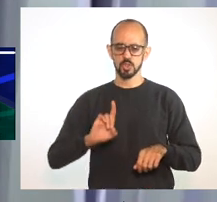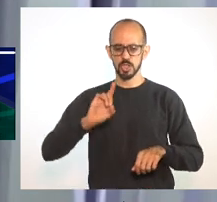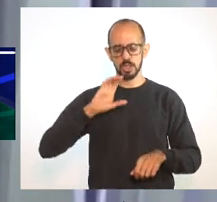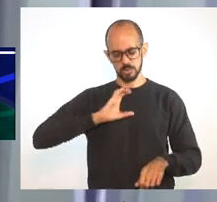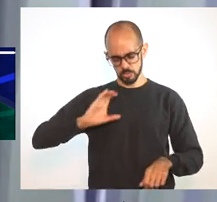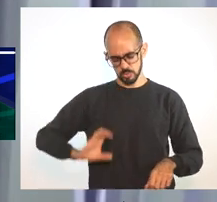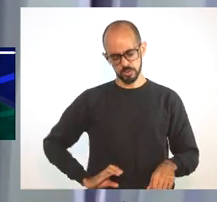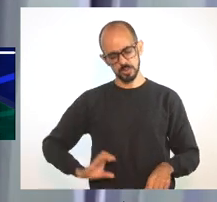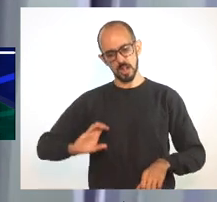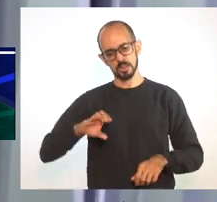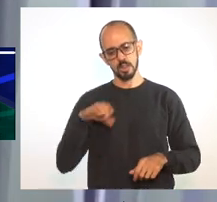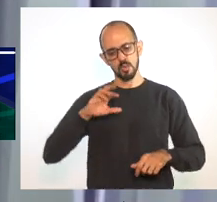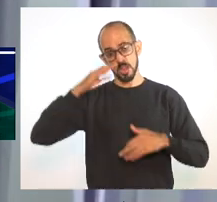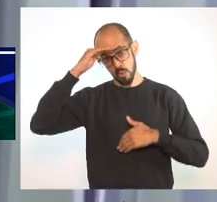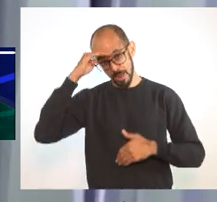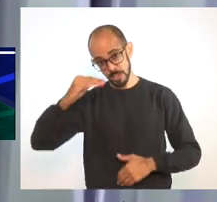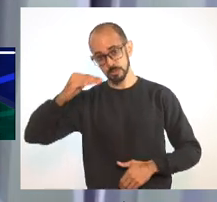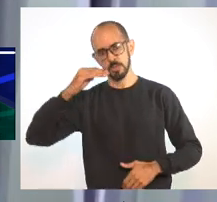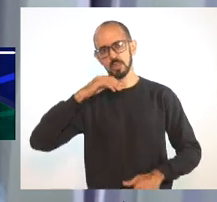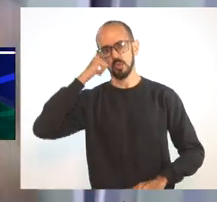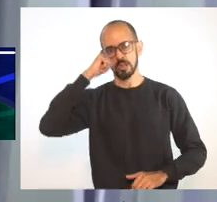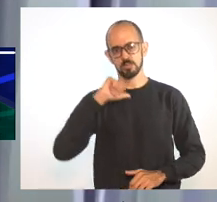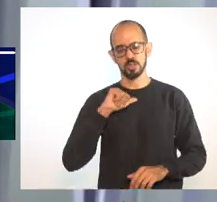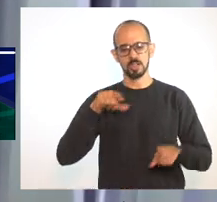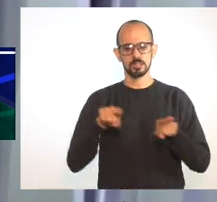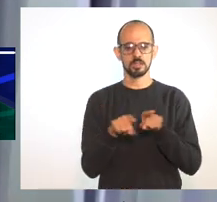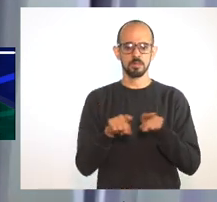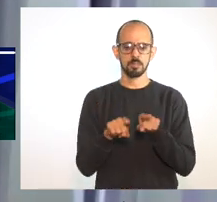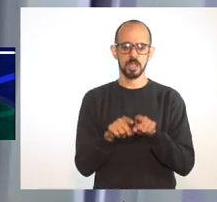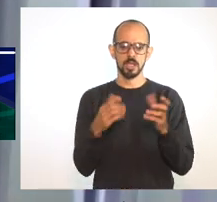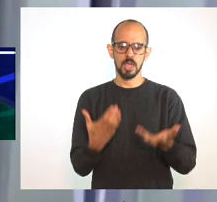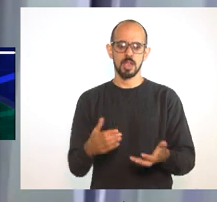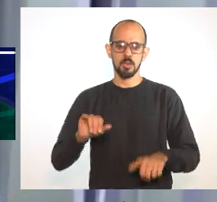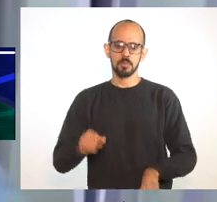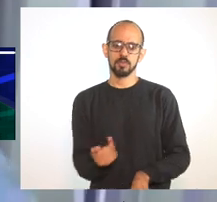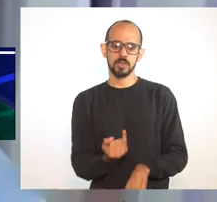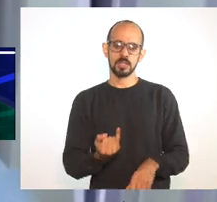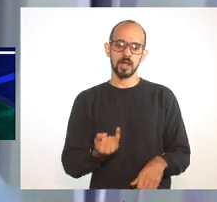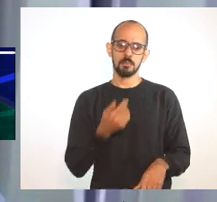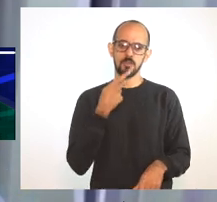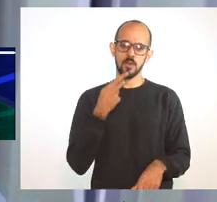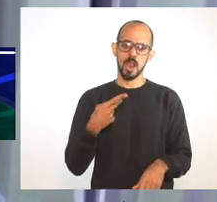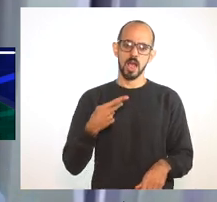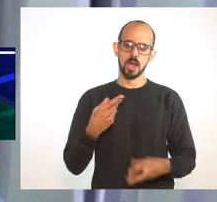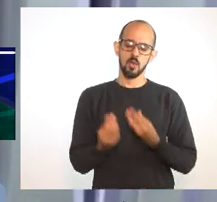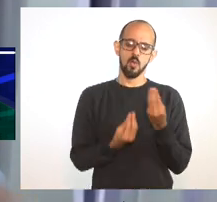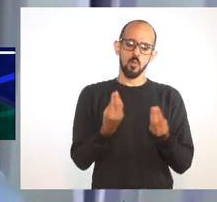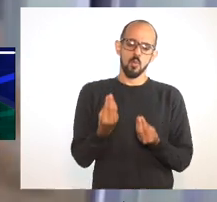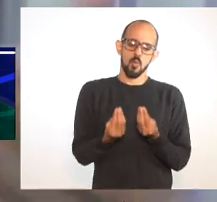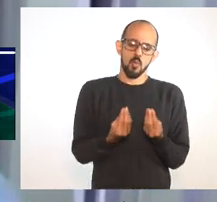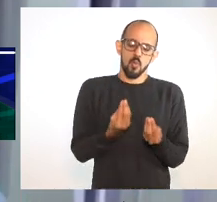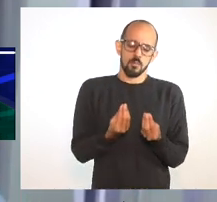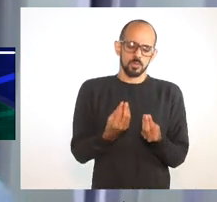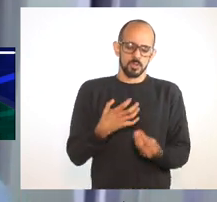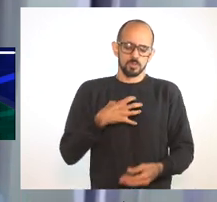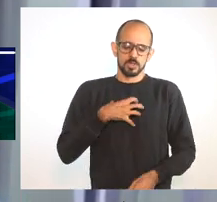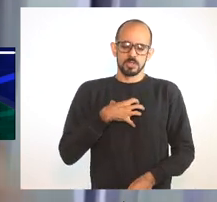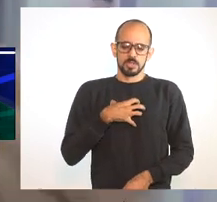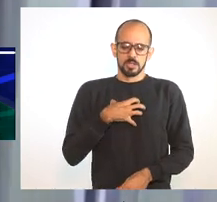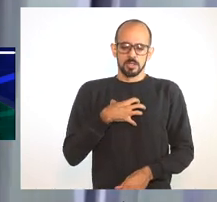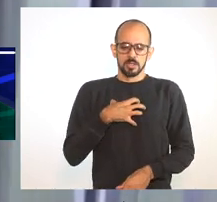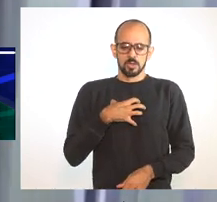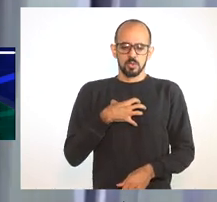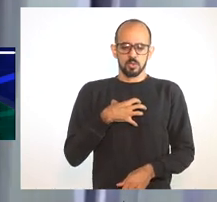respeito às mulheres. E também quero aproveitar para falar do quanto me engrandeço e do quanto cresço e do